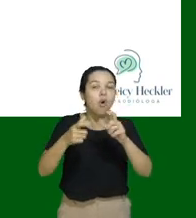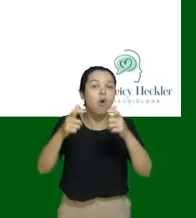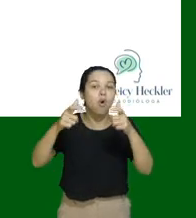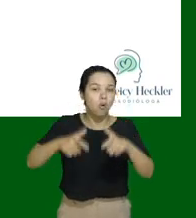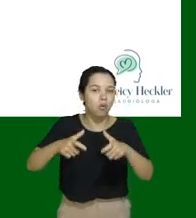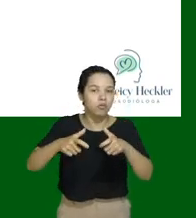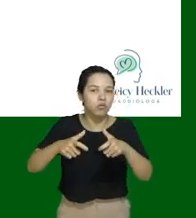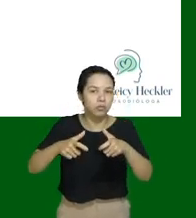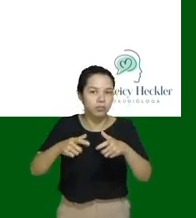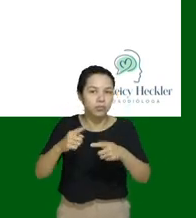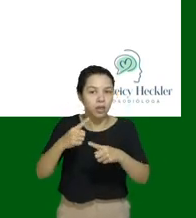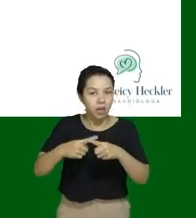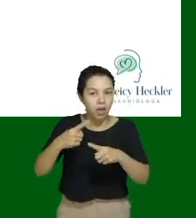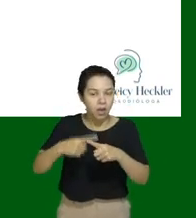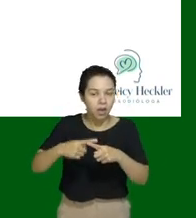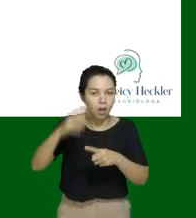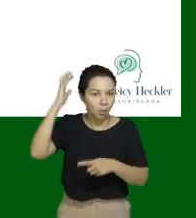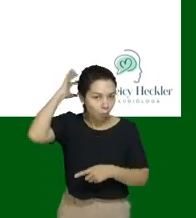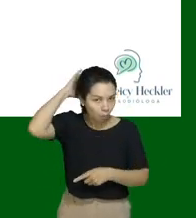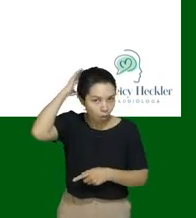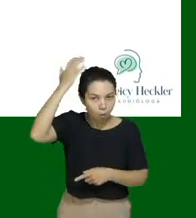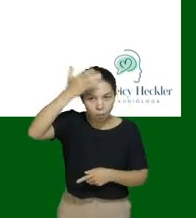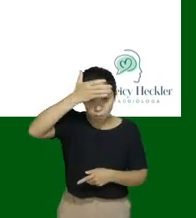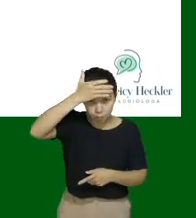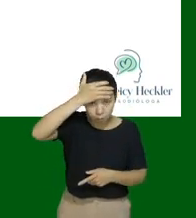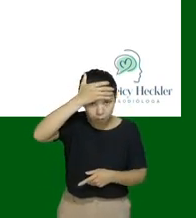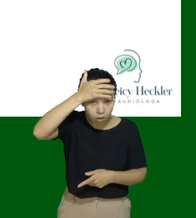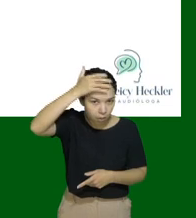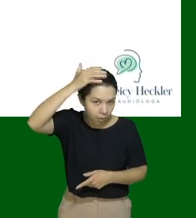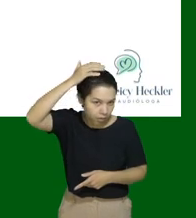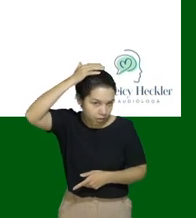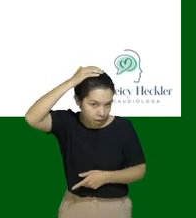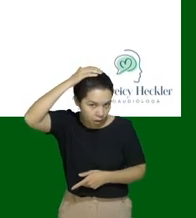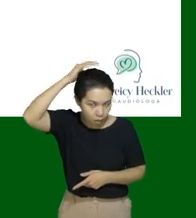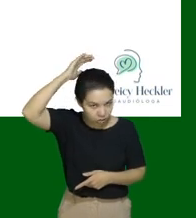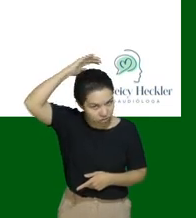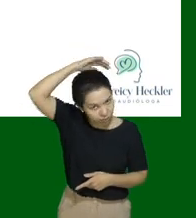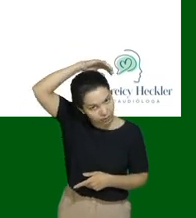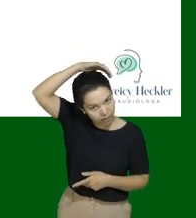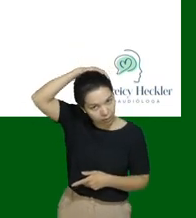Lobo temporal, lobo frontal, pré-frontal, occipital.